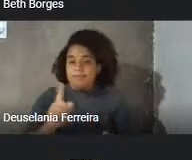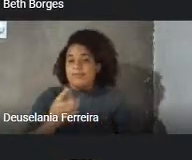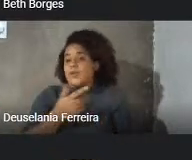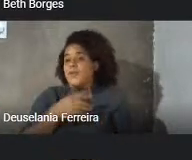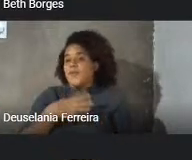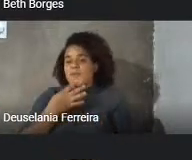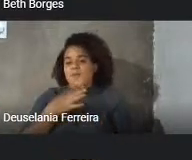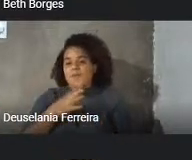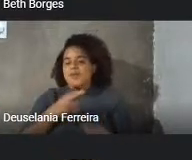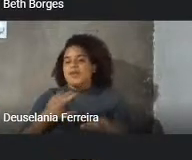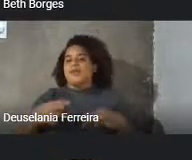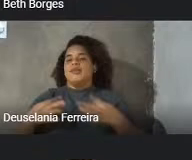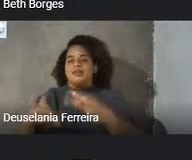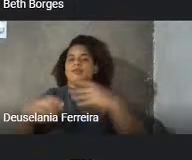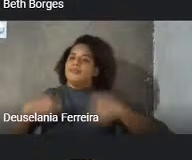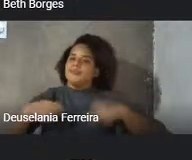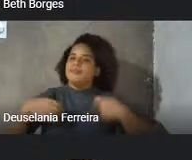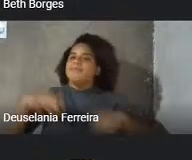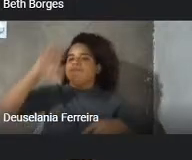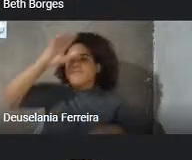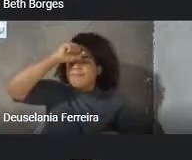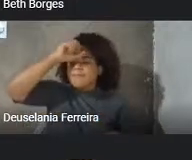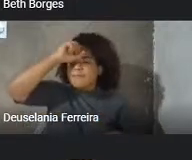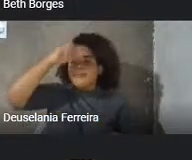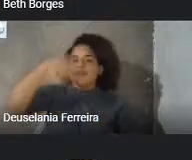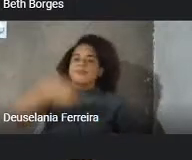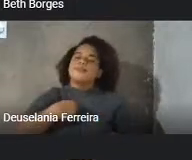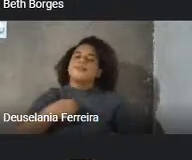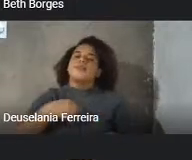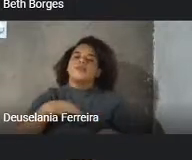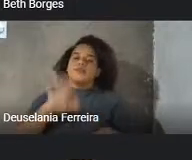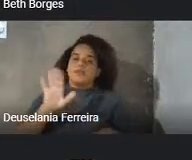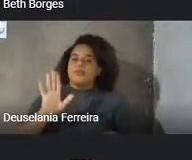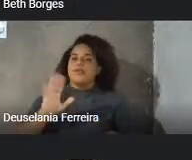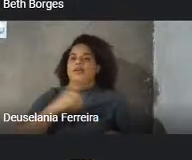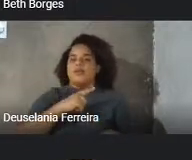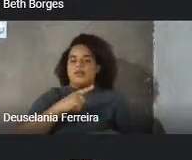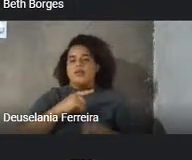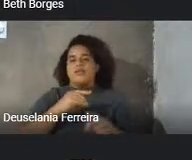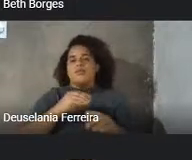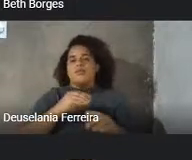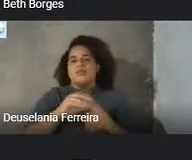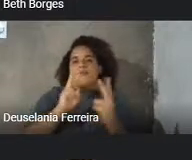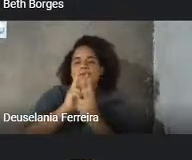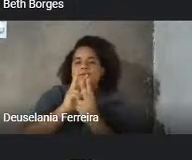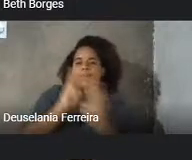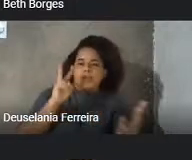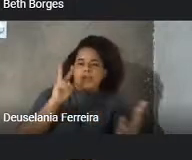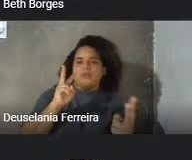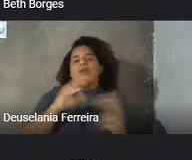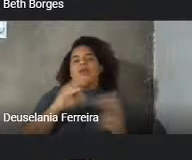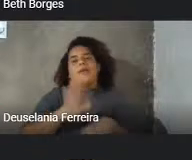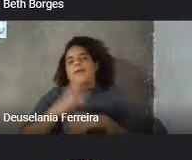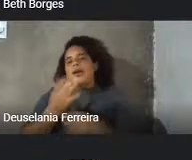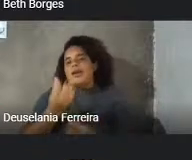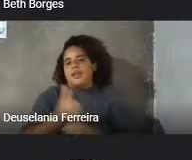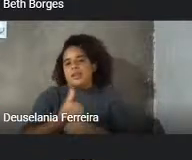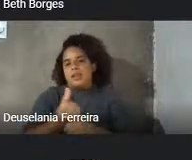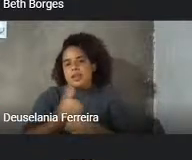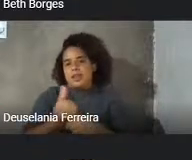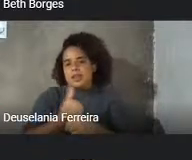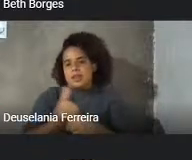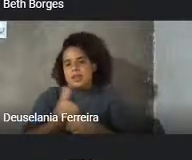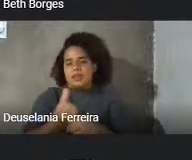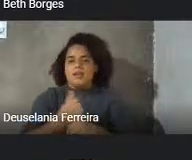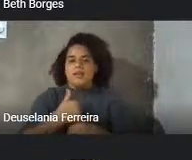aprender, tá? Eu, por exemplo, já atendo online há mais de 6 anos, tá? Tem que se credenciar pelo conselho, tudo. Eu me credenciei, já